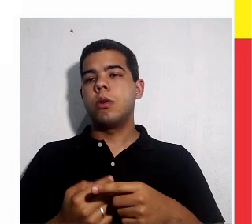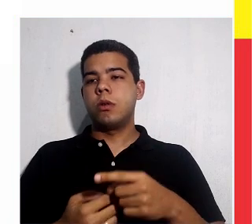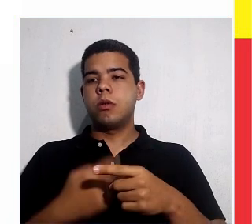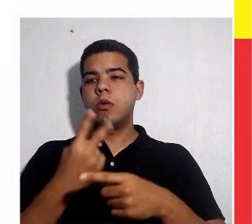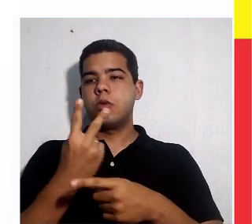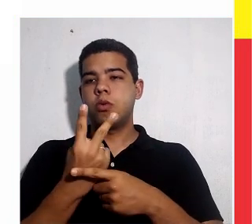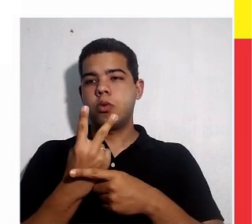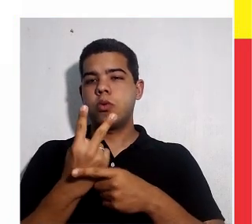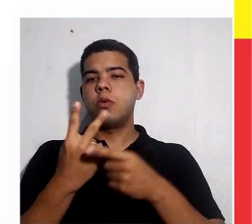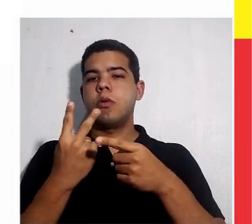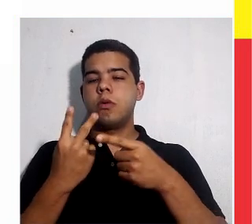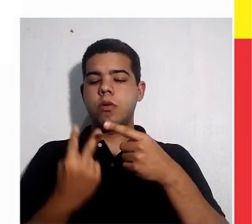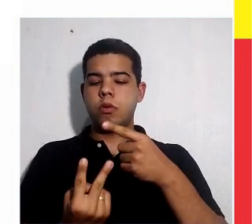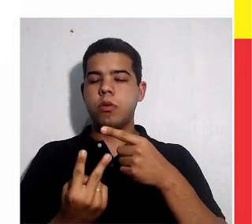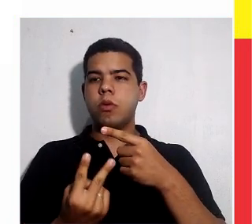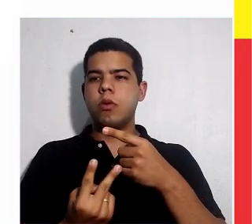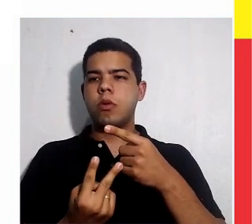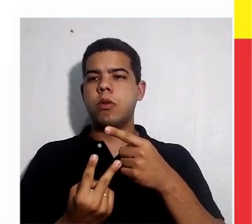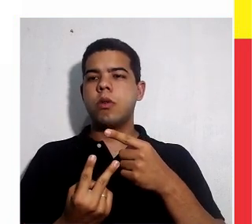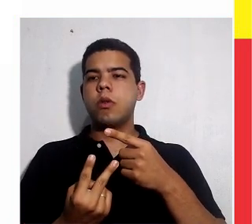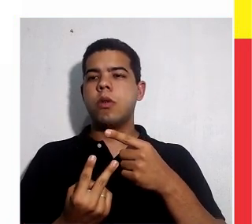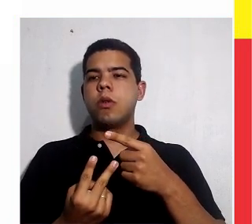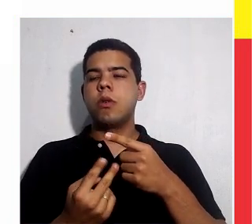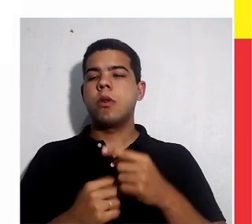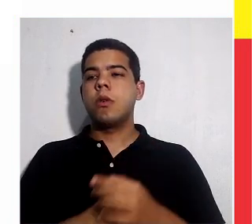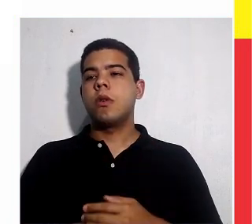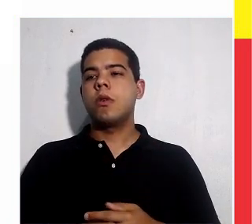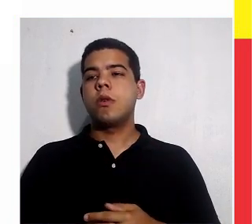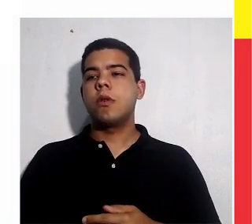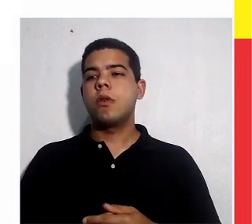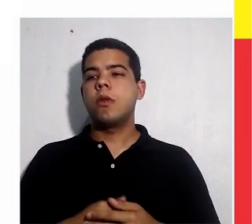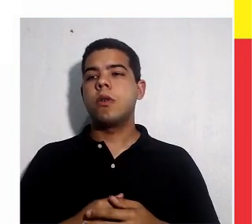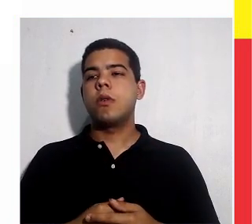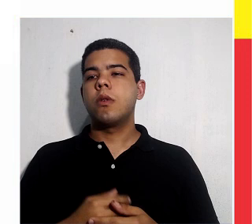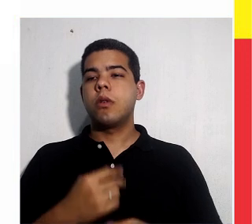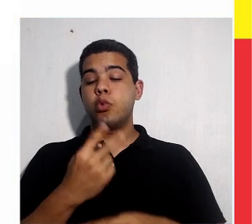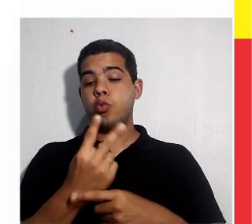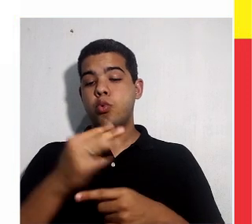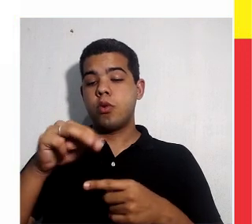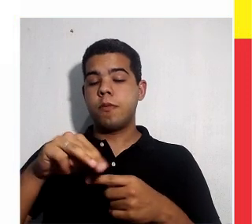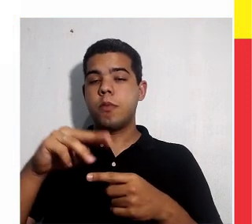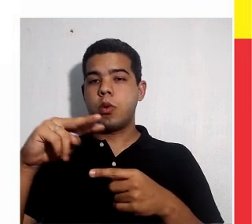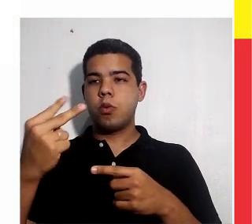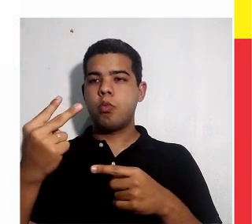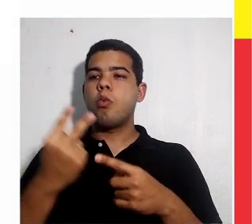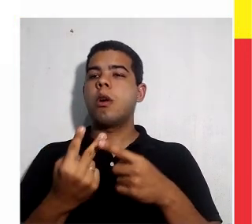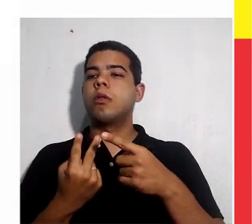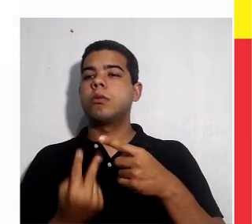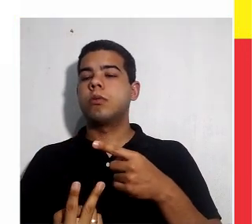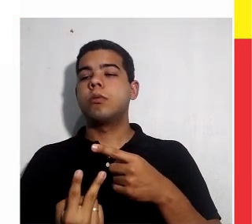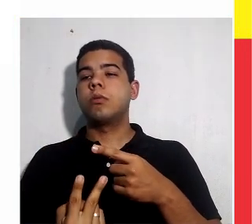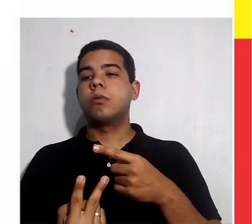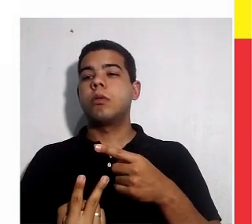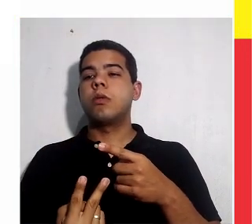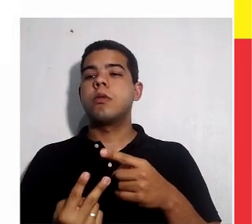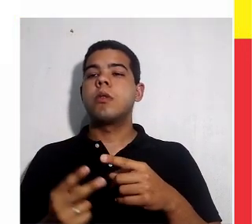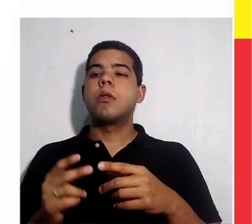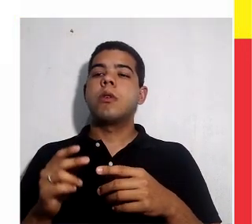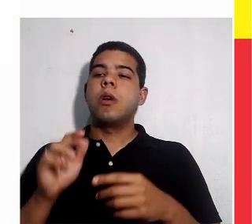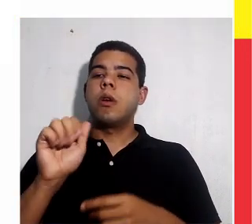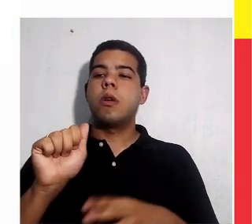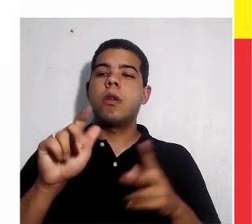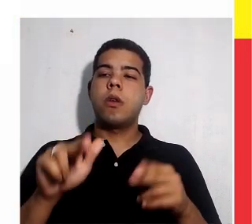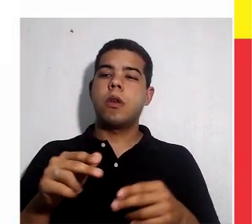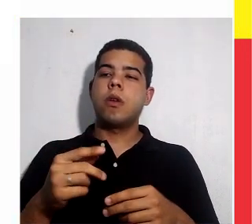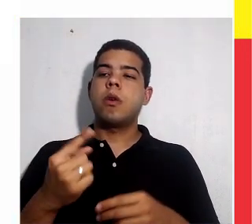2 vezes 1 vai dar 2. Metro vezes metro dá metro quadrado. Então, dá 2 metros quadrados dividido por 2. E